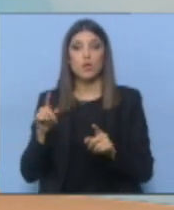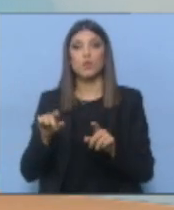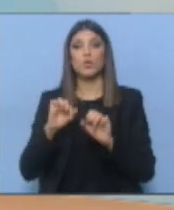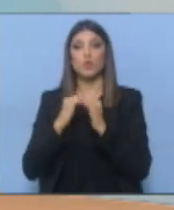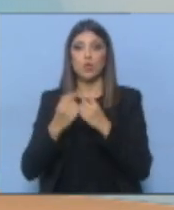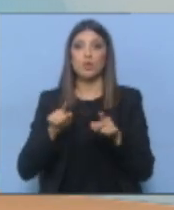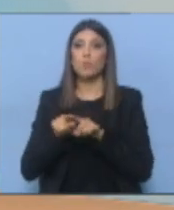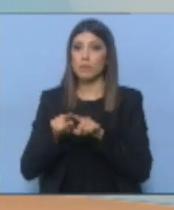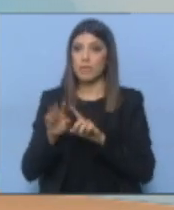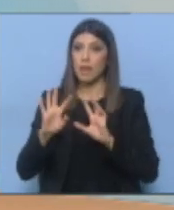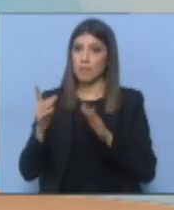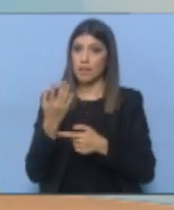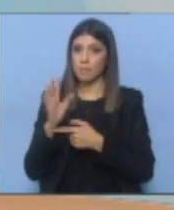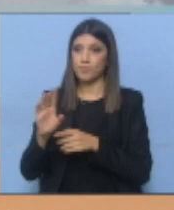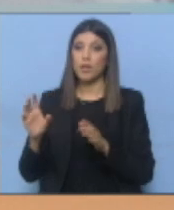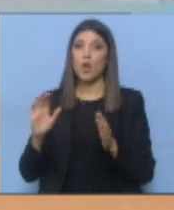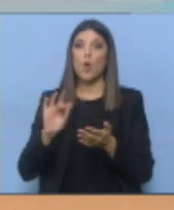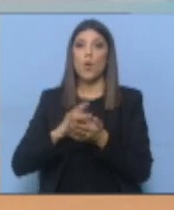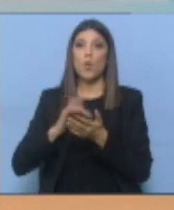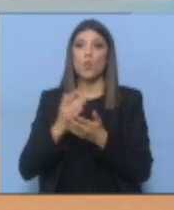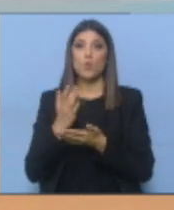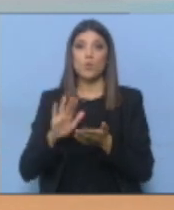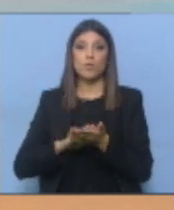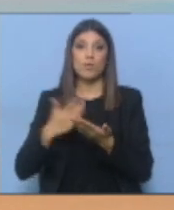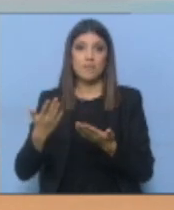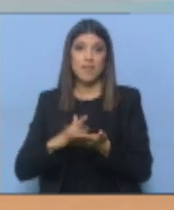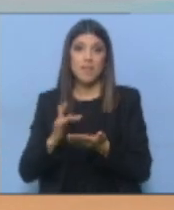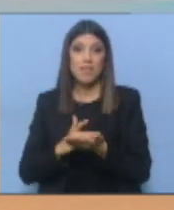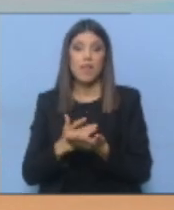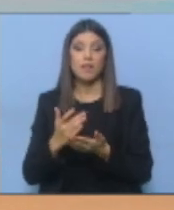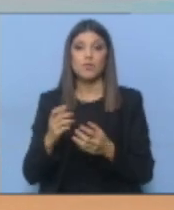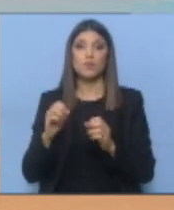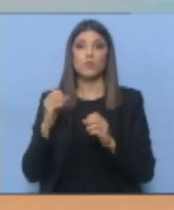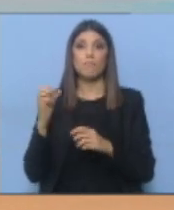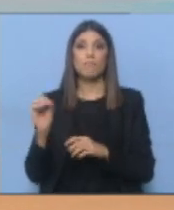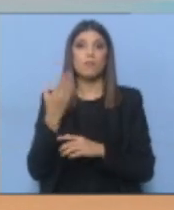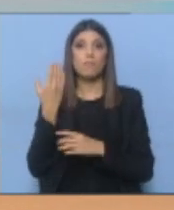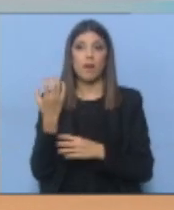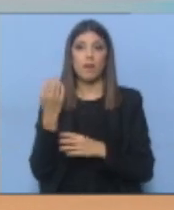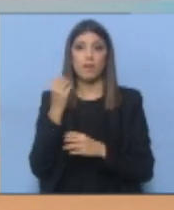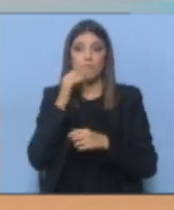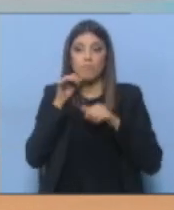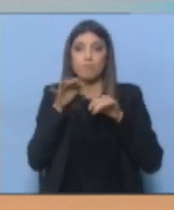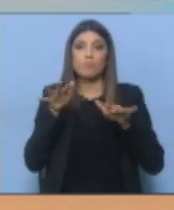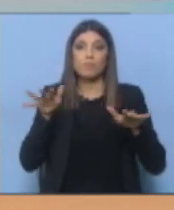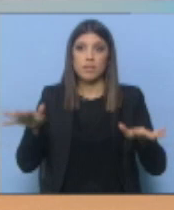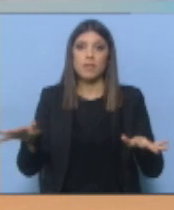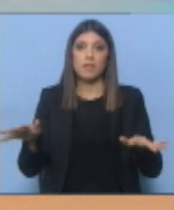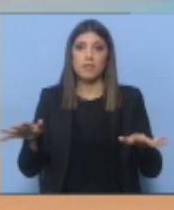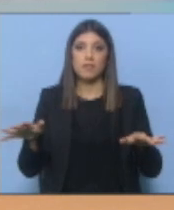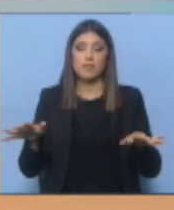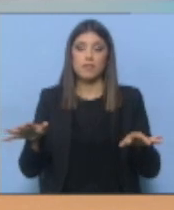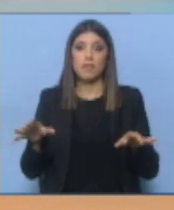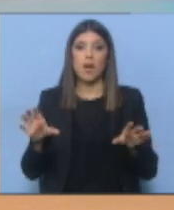isto? O caderno de intervenção sociopolítica é a primeira publicação neste âmbito do Núcleo